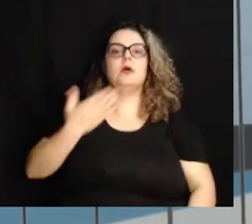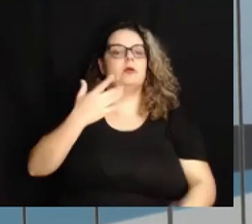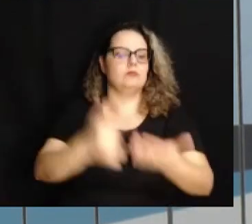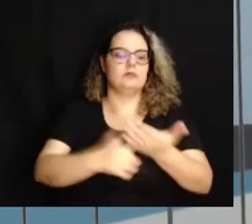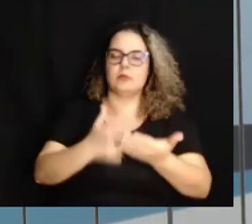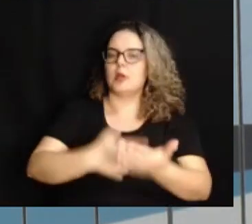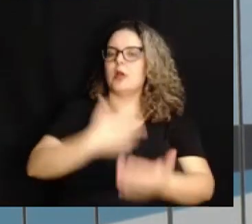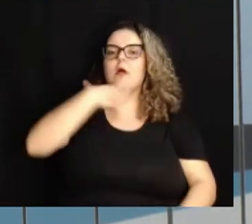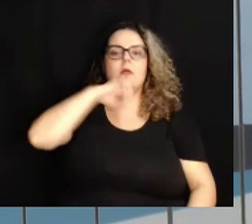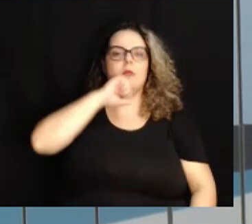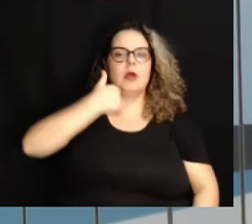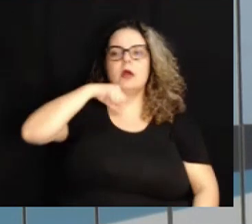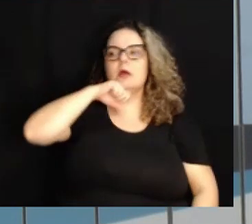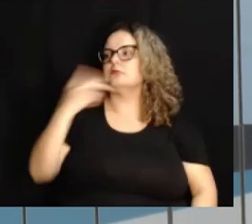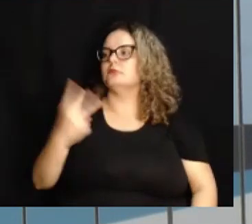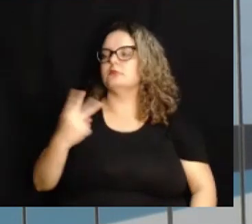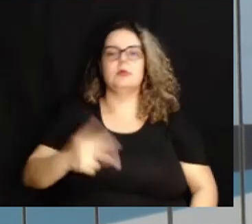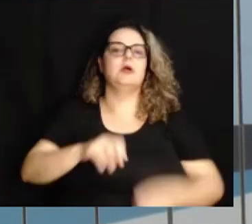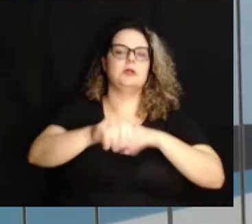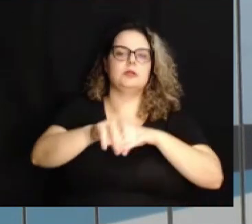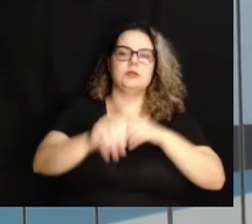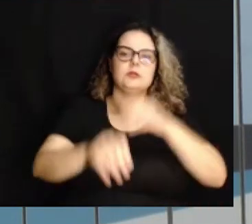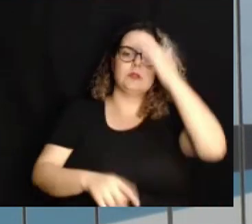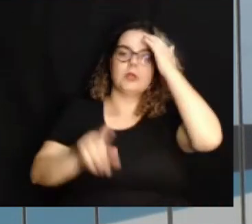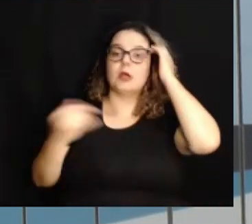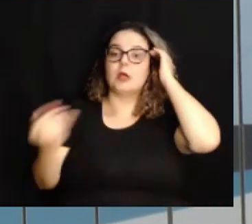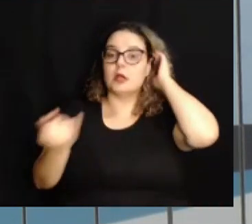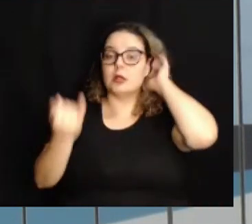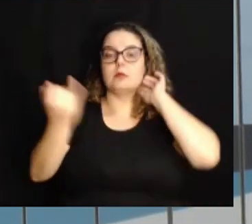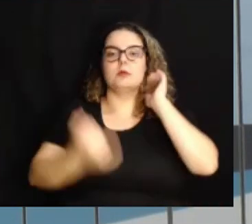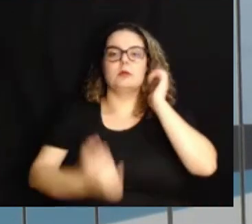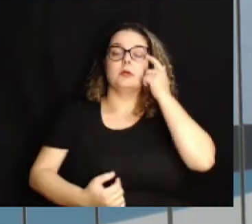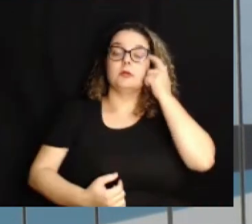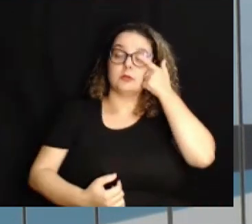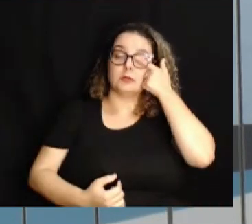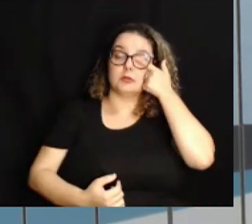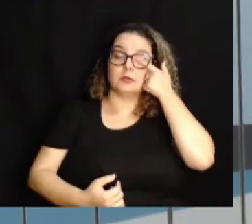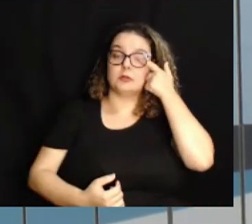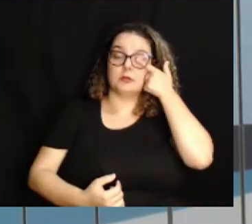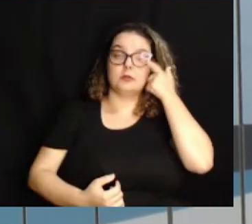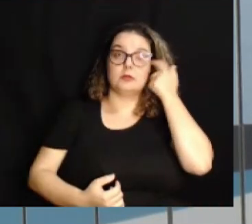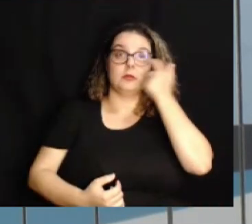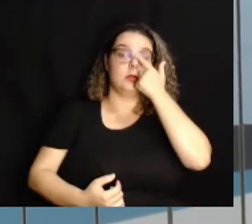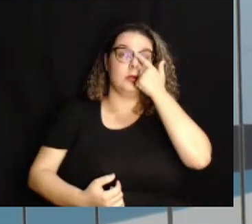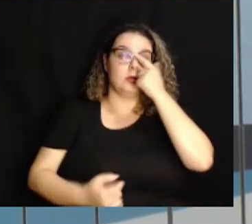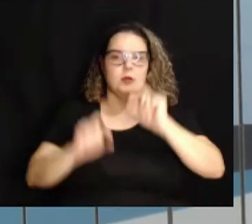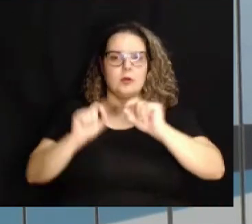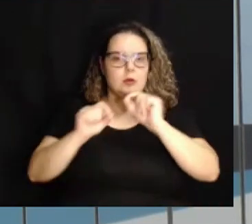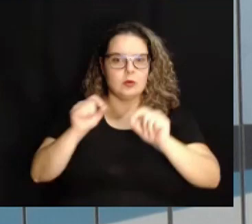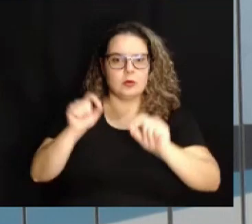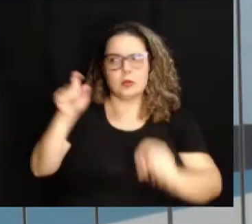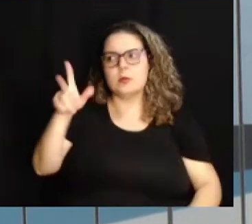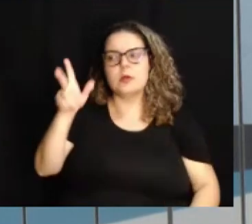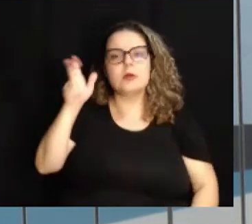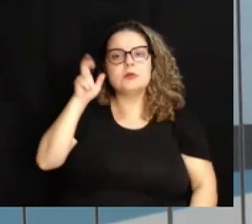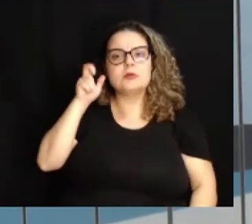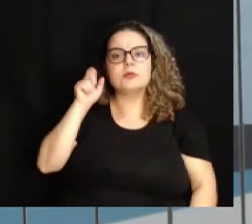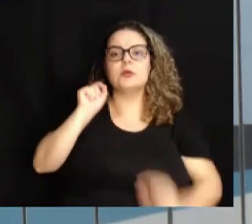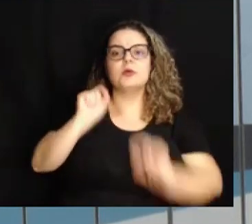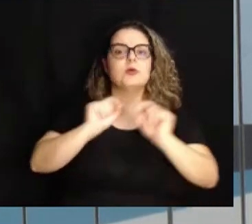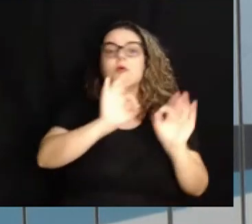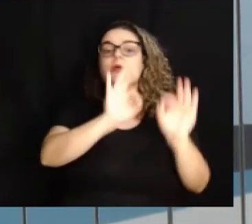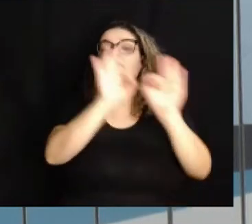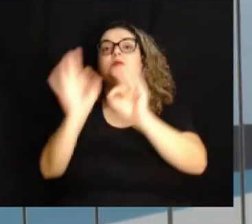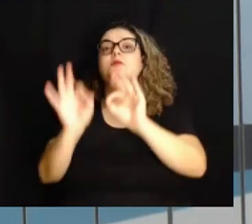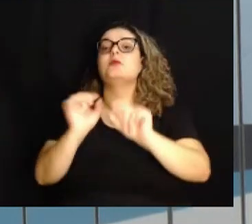muito importante, e principalmente essa questão assim, o que essa pessoa está ouvindo, o que ela está assistindo, o que ela está